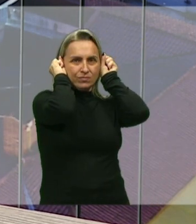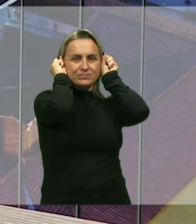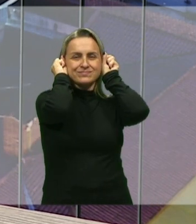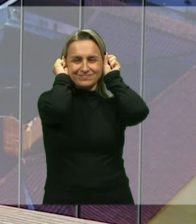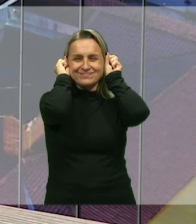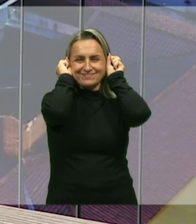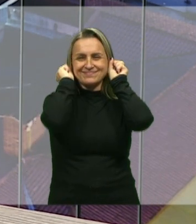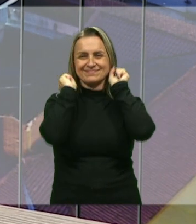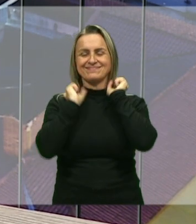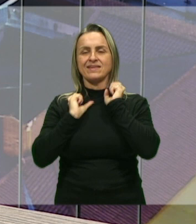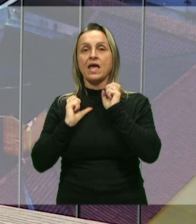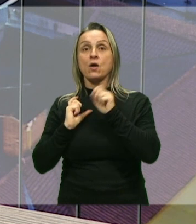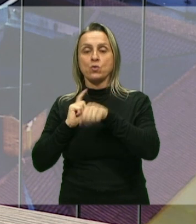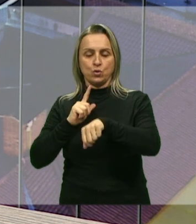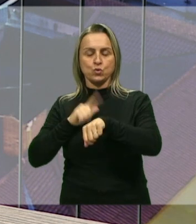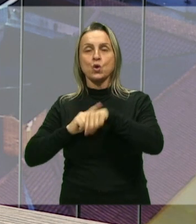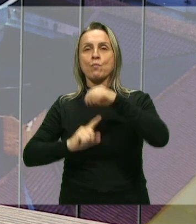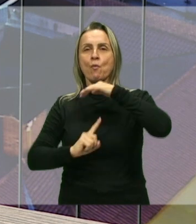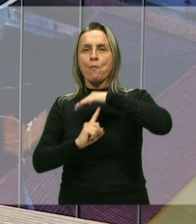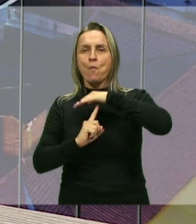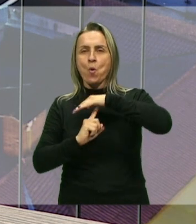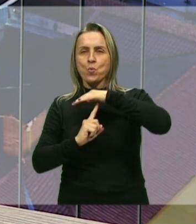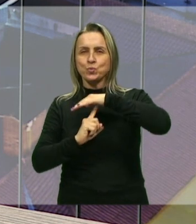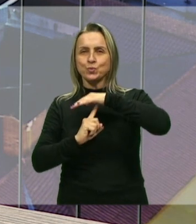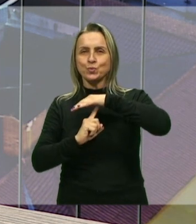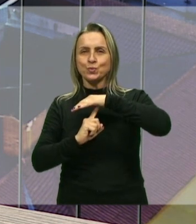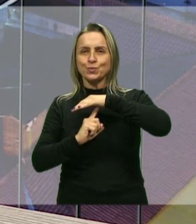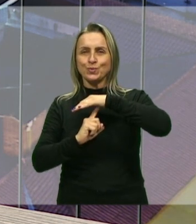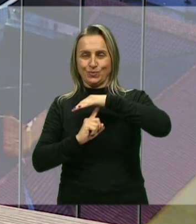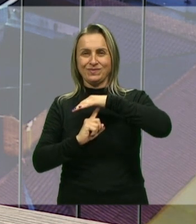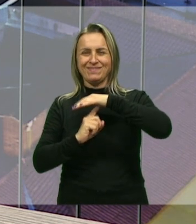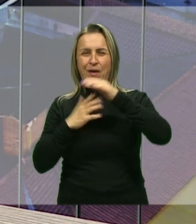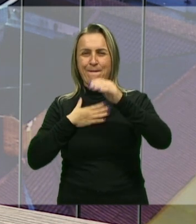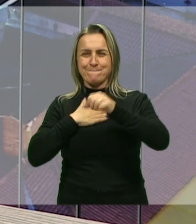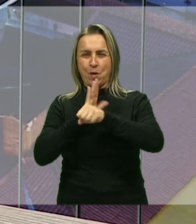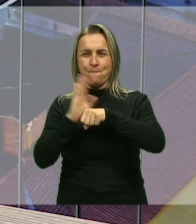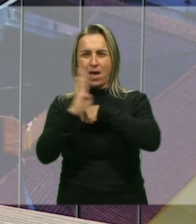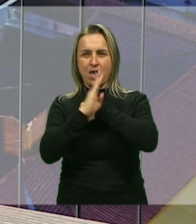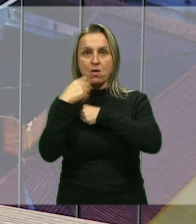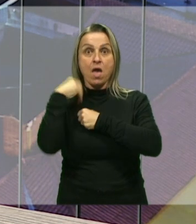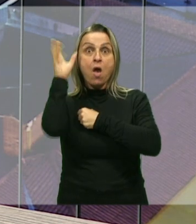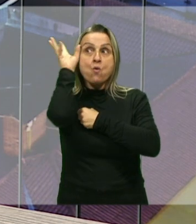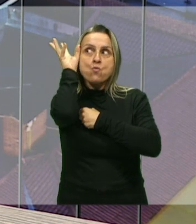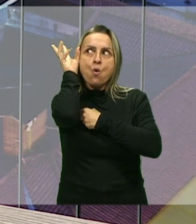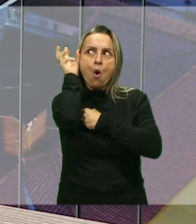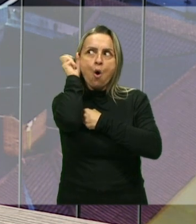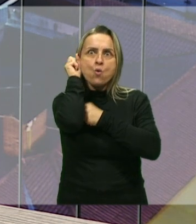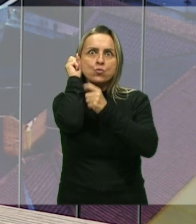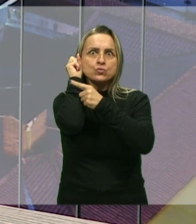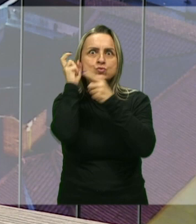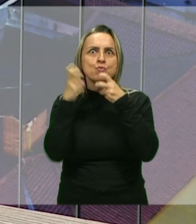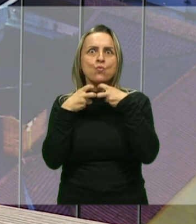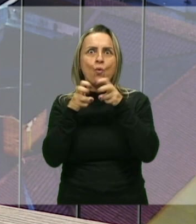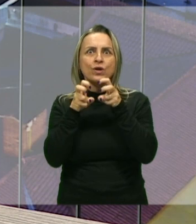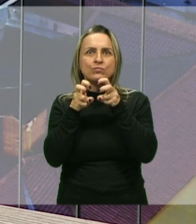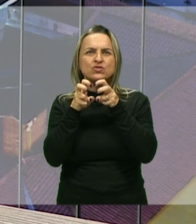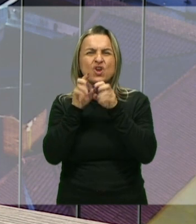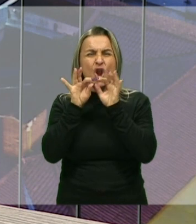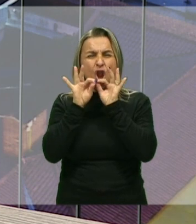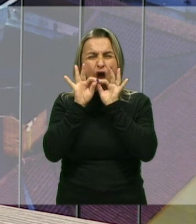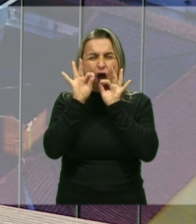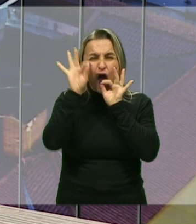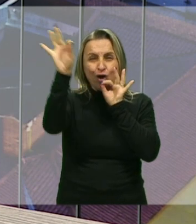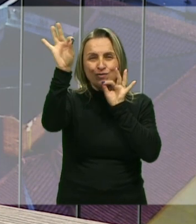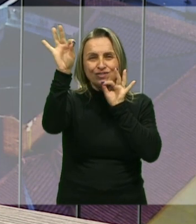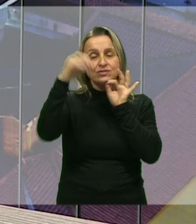partida lá no meu bairro, eu escuto o ônibus vindo lá na esquina, então tem pessoas que estão no ponto que só vai ver que é o ônibus a hora que ele entra